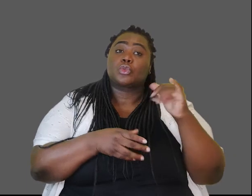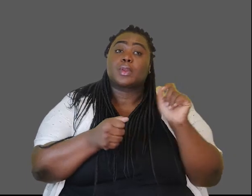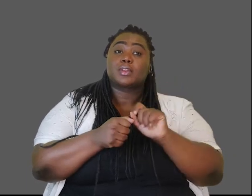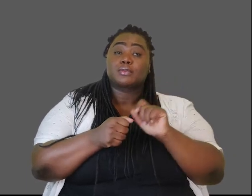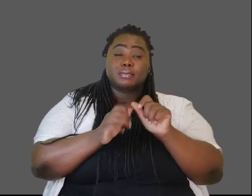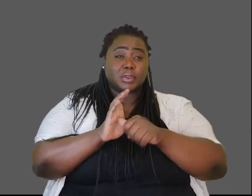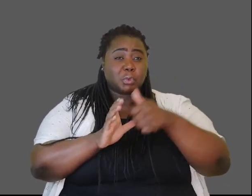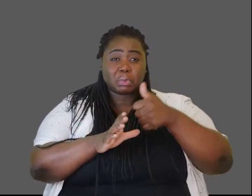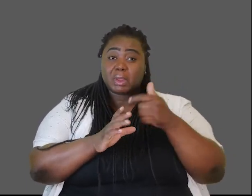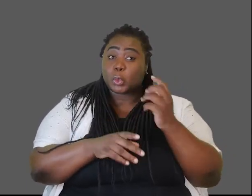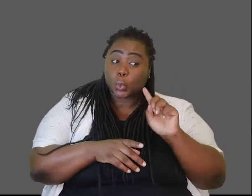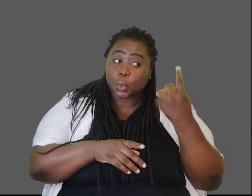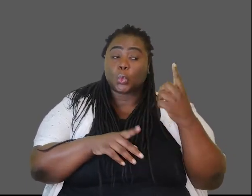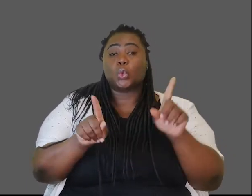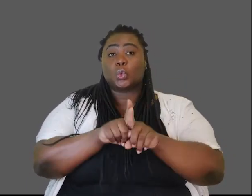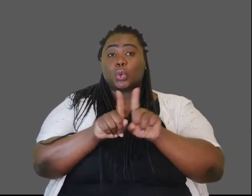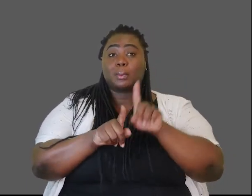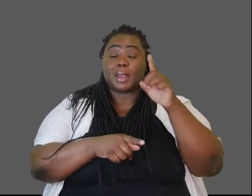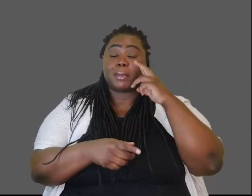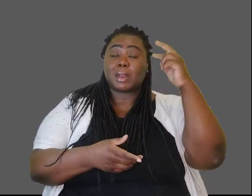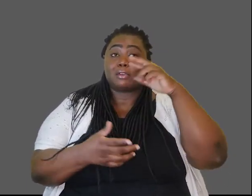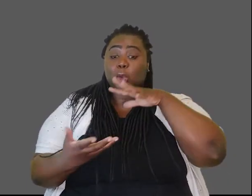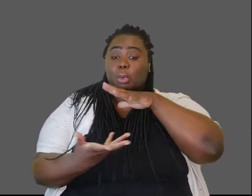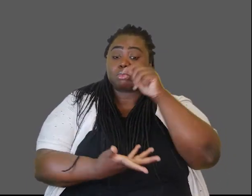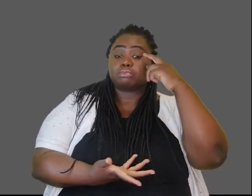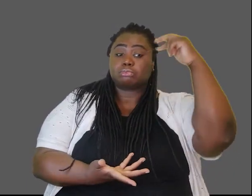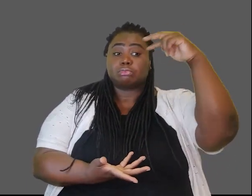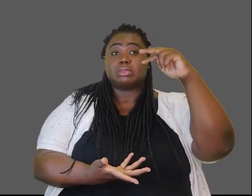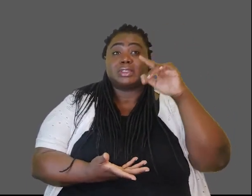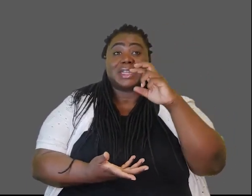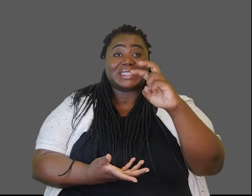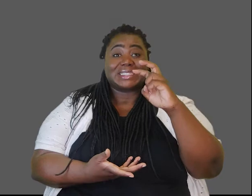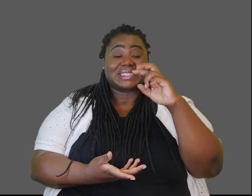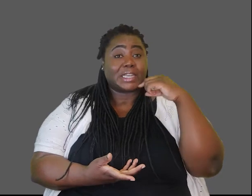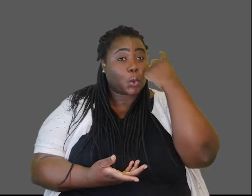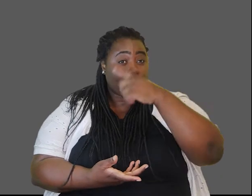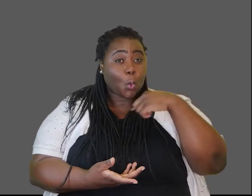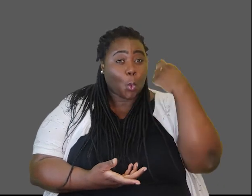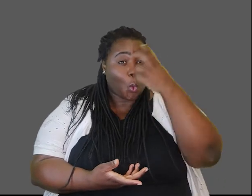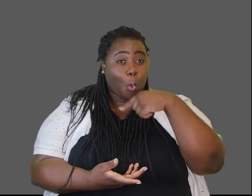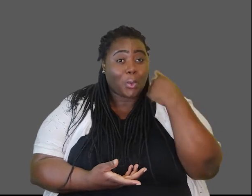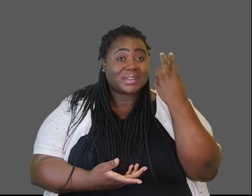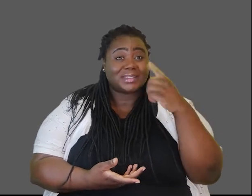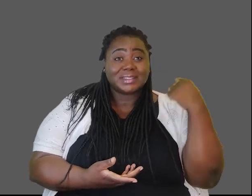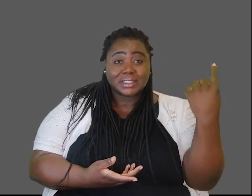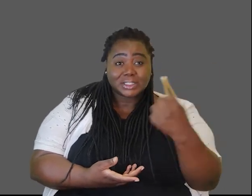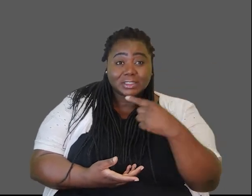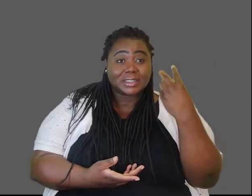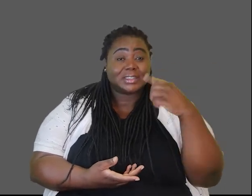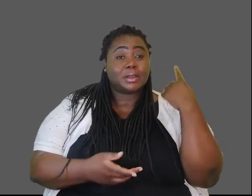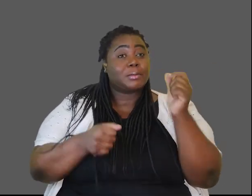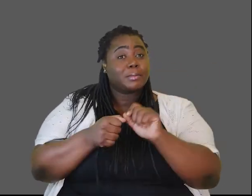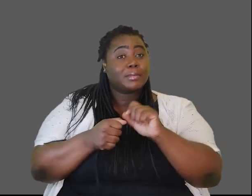seu primeiro e único voo ao espaço. Durante 5 horas, ele circulou nosso planeta por 3 vezes para